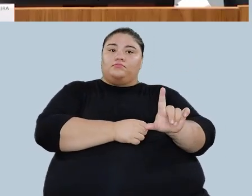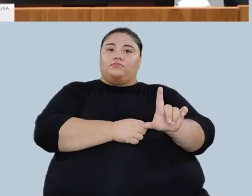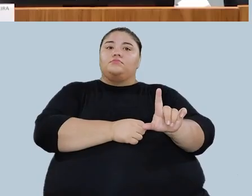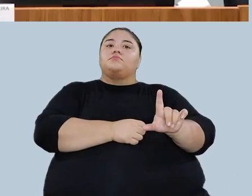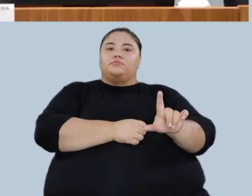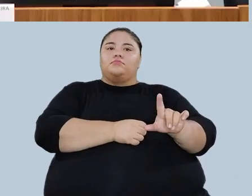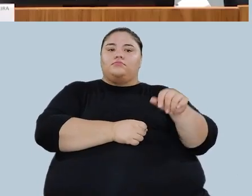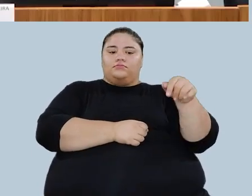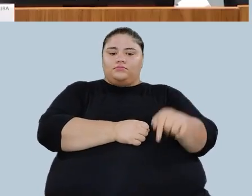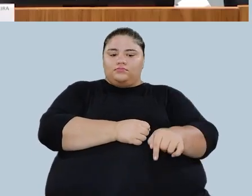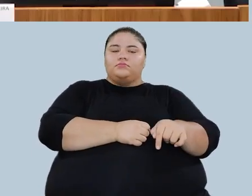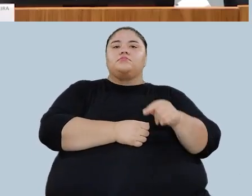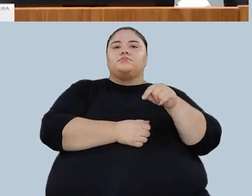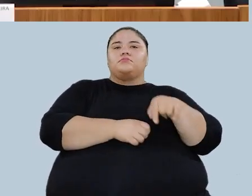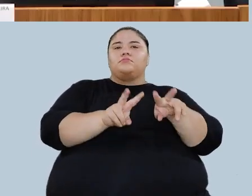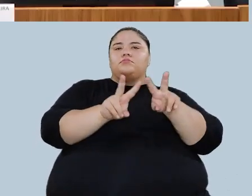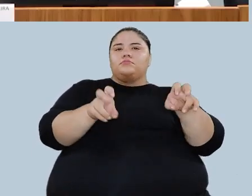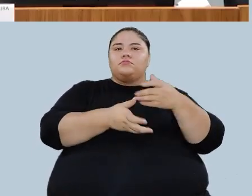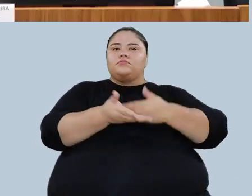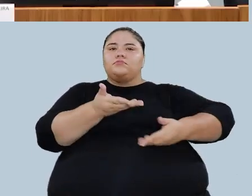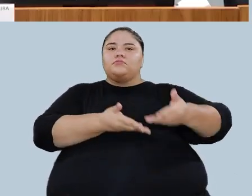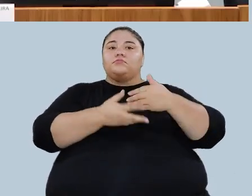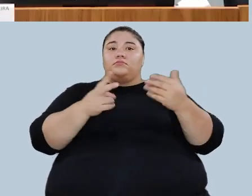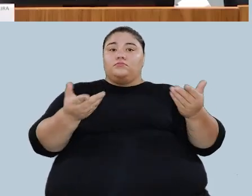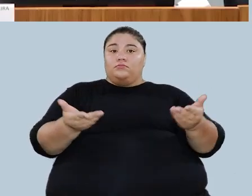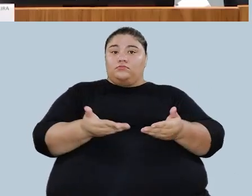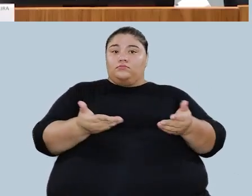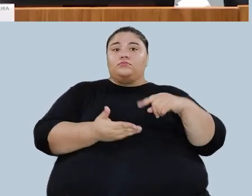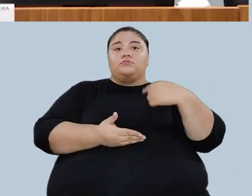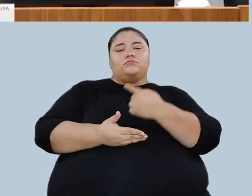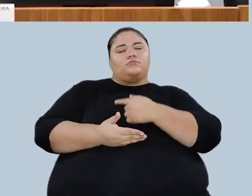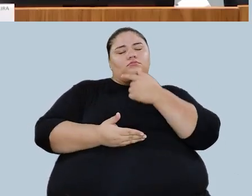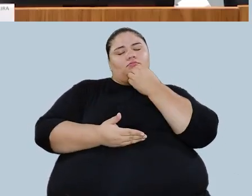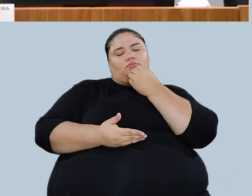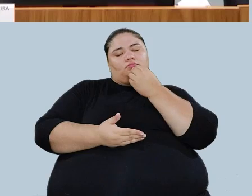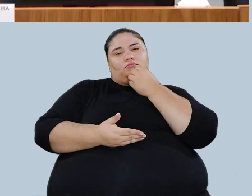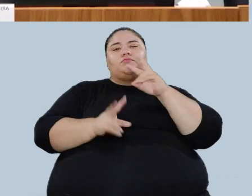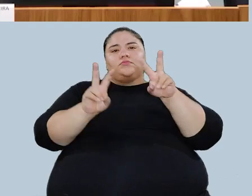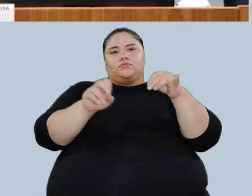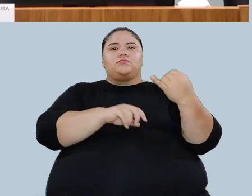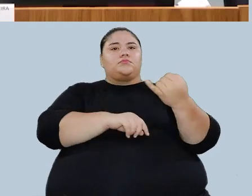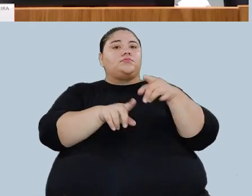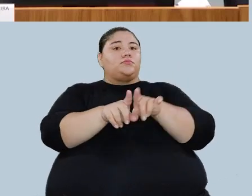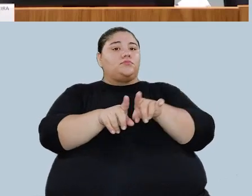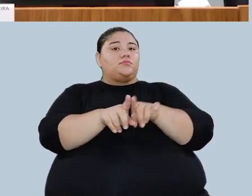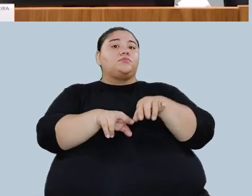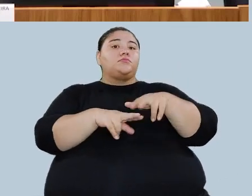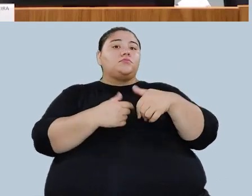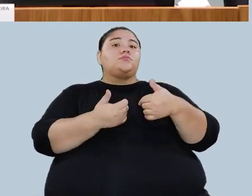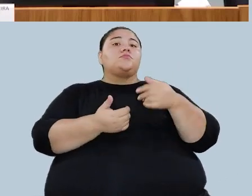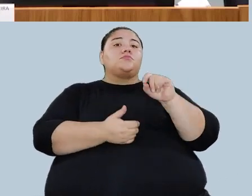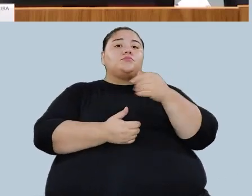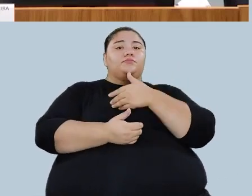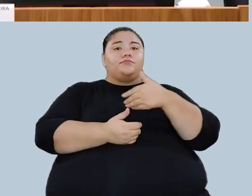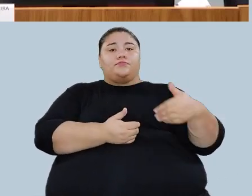alíquotas. E para cá, para esse tema que nós vamos desenvolver agora, é lógico que esse é um assunto que importa também, porque a União vai